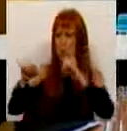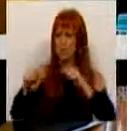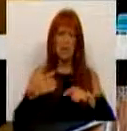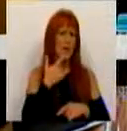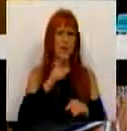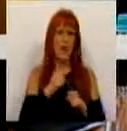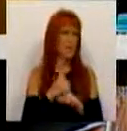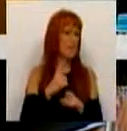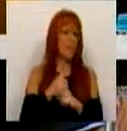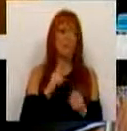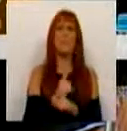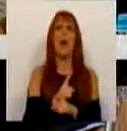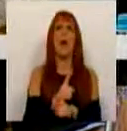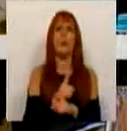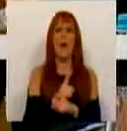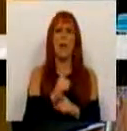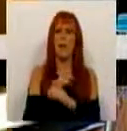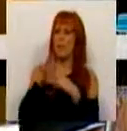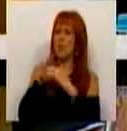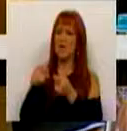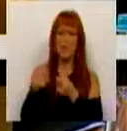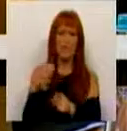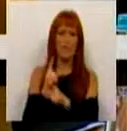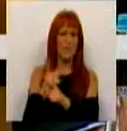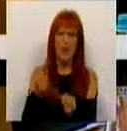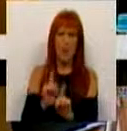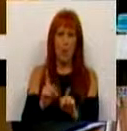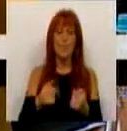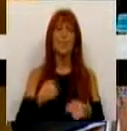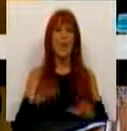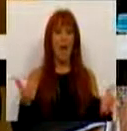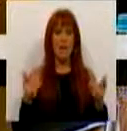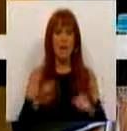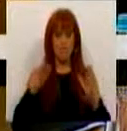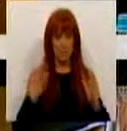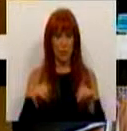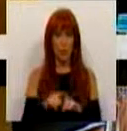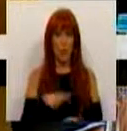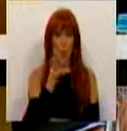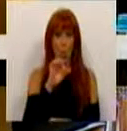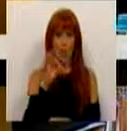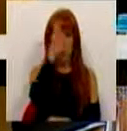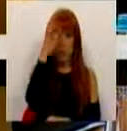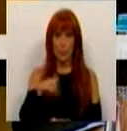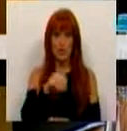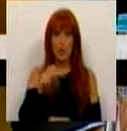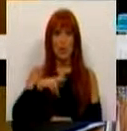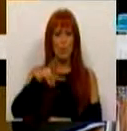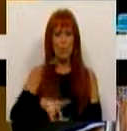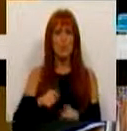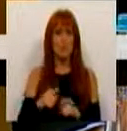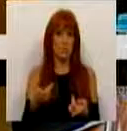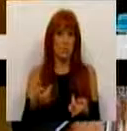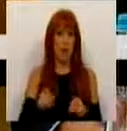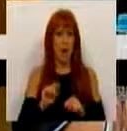não podemos manter estático o seu modelo de gestão. Dinamizar uma parcela de quase 8% do território nacional, que além